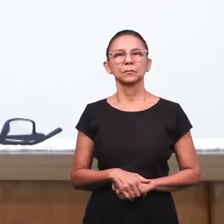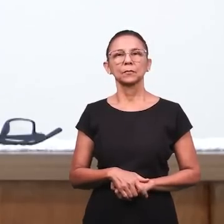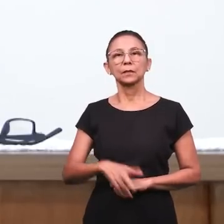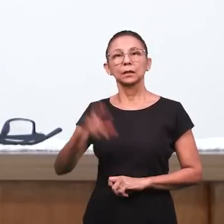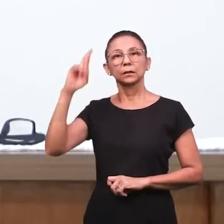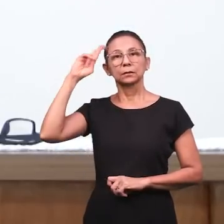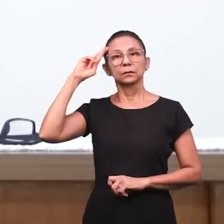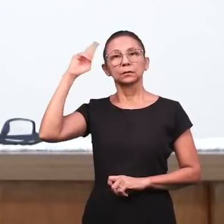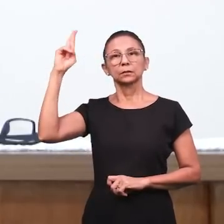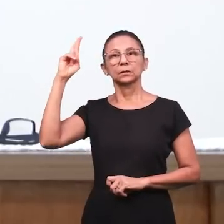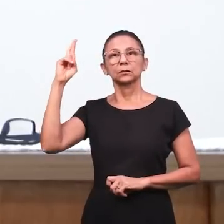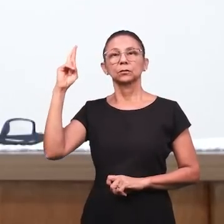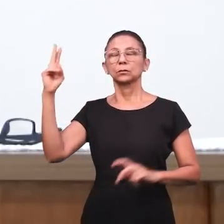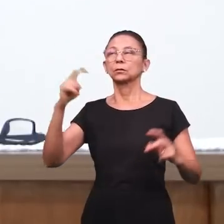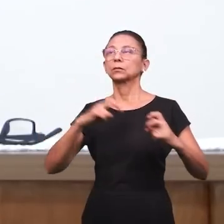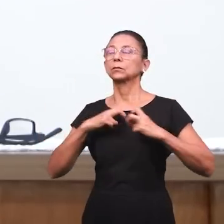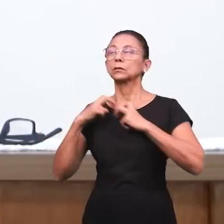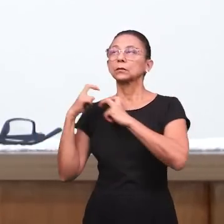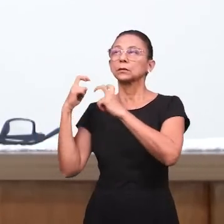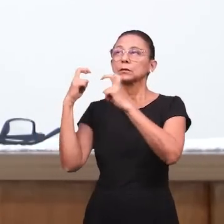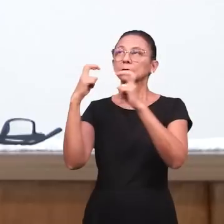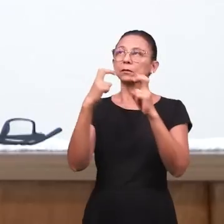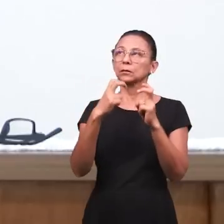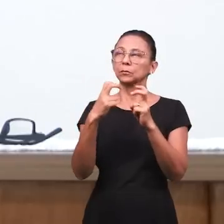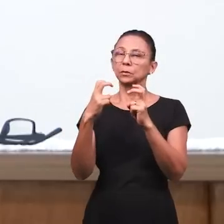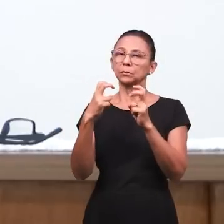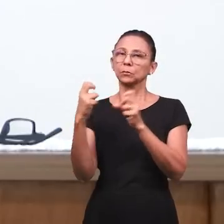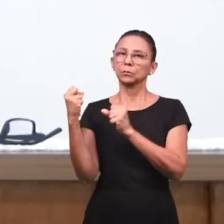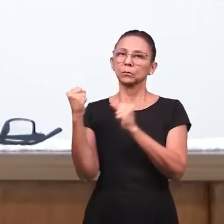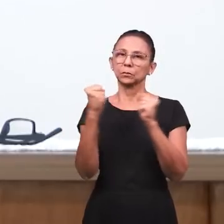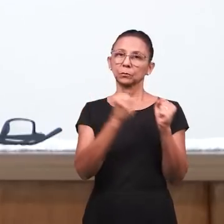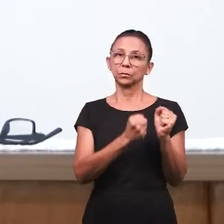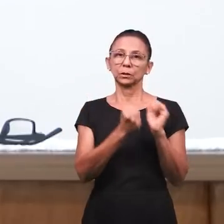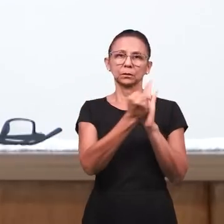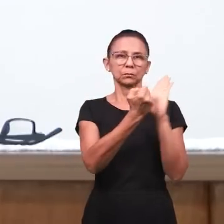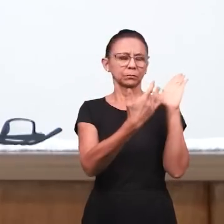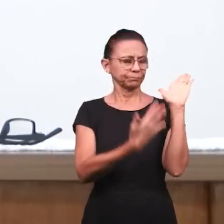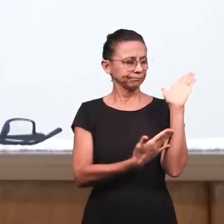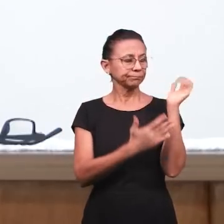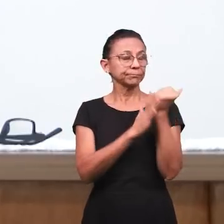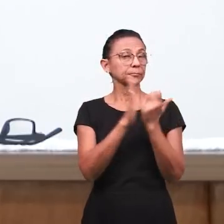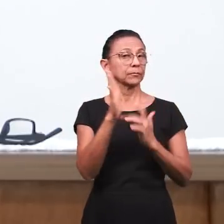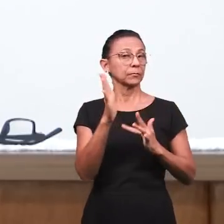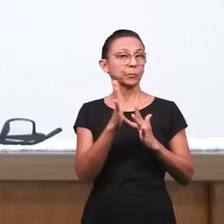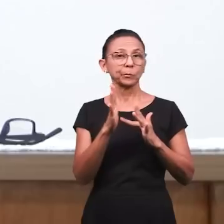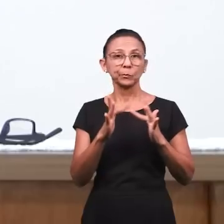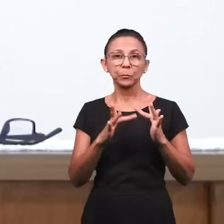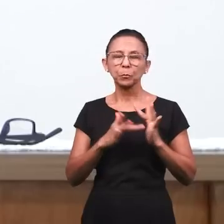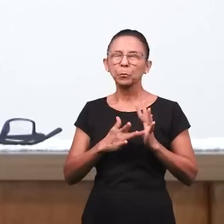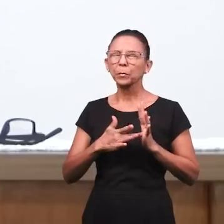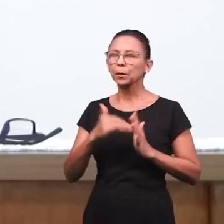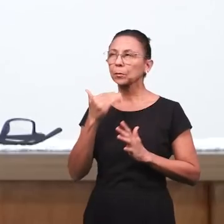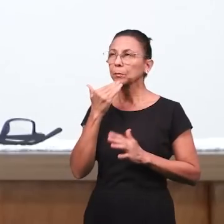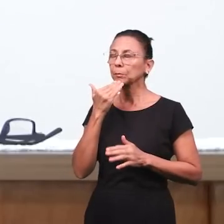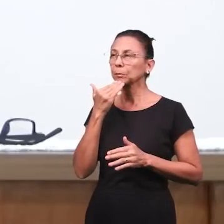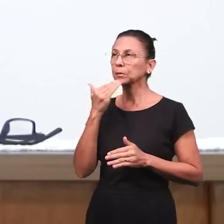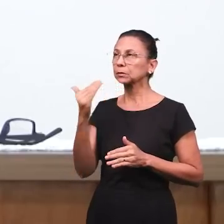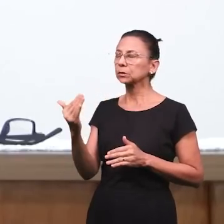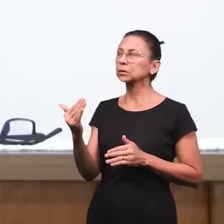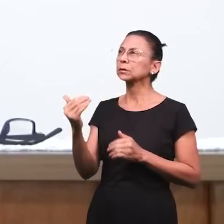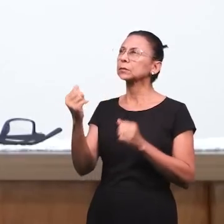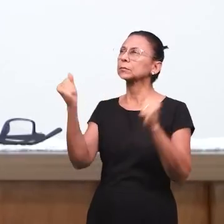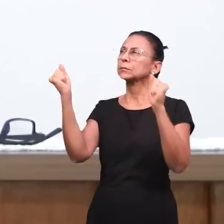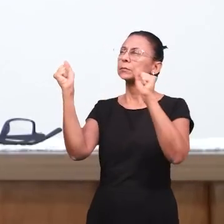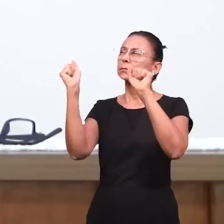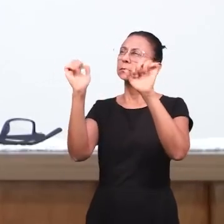Senhor, nós clamamos pelo poder que há no sangue de Jesus e pedimos a